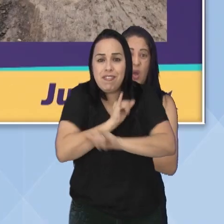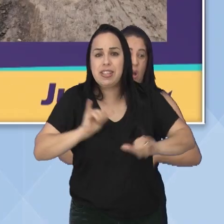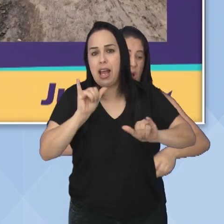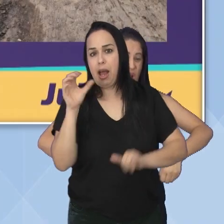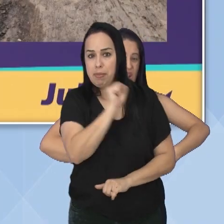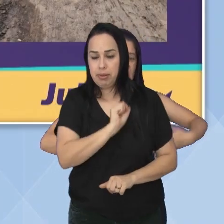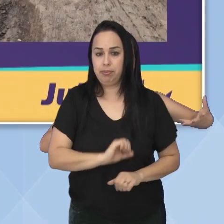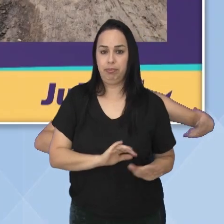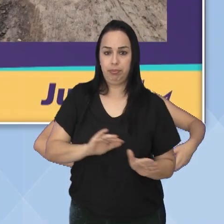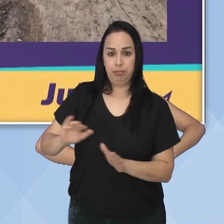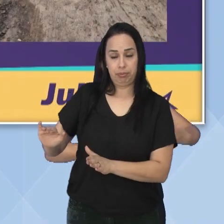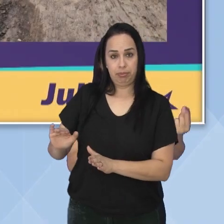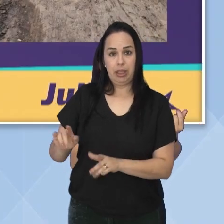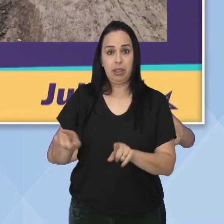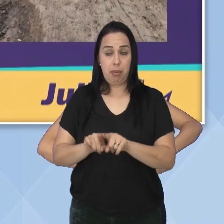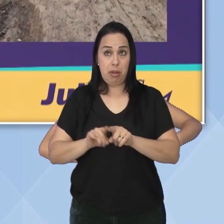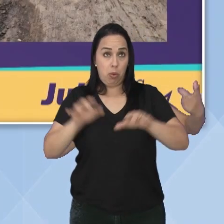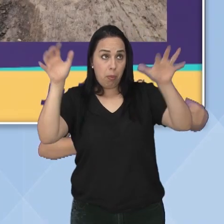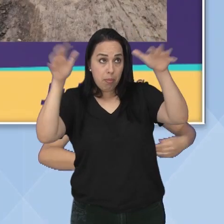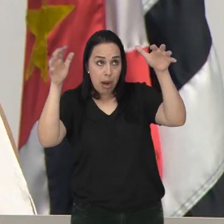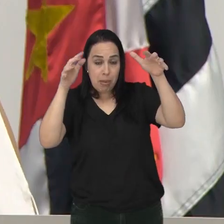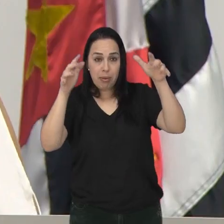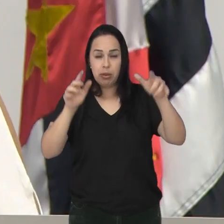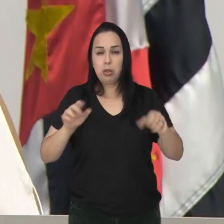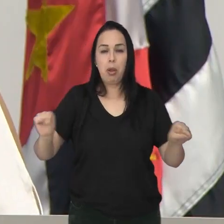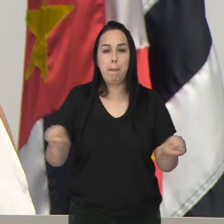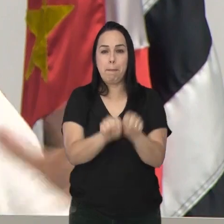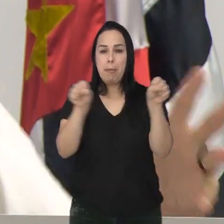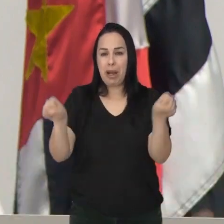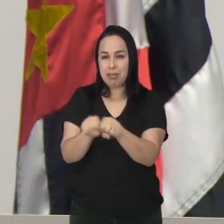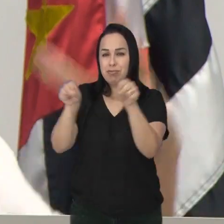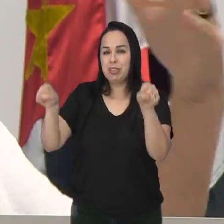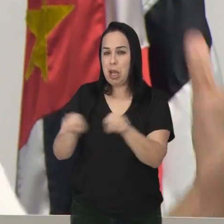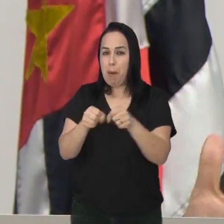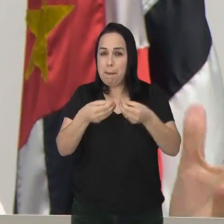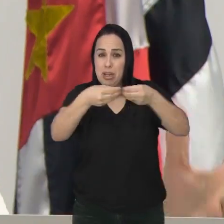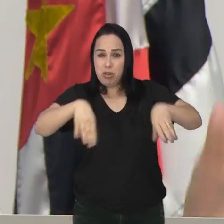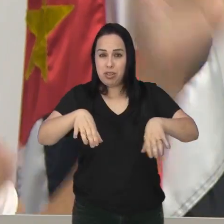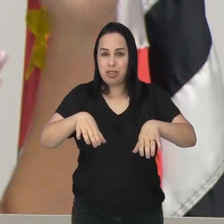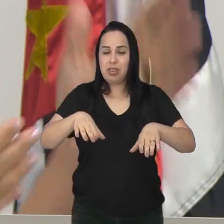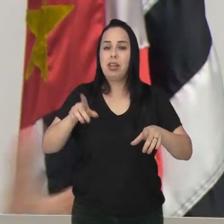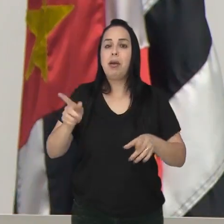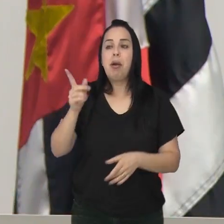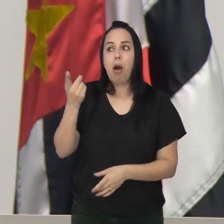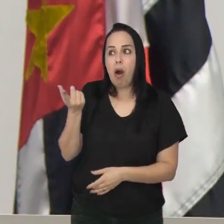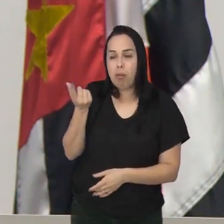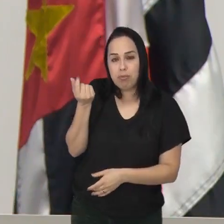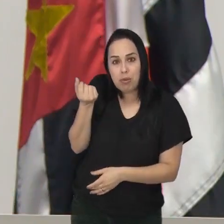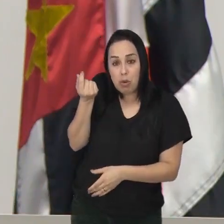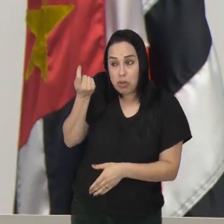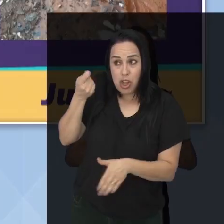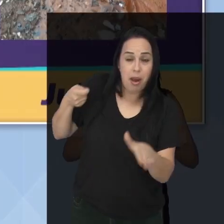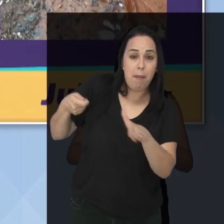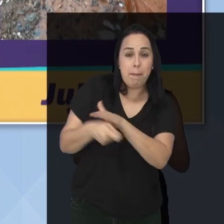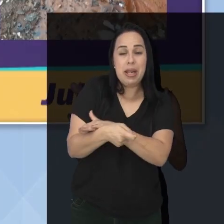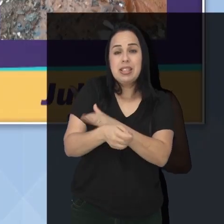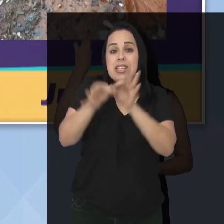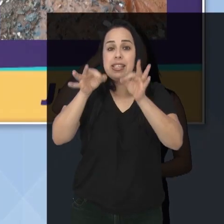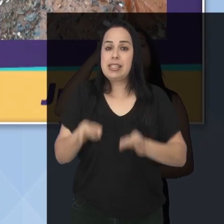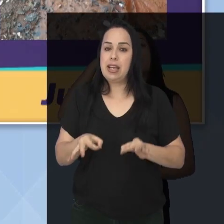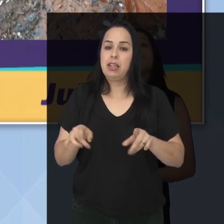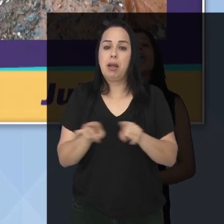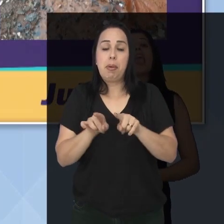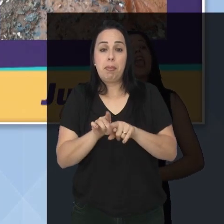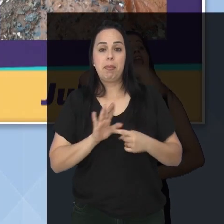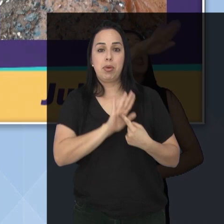Para conter os impactos e prejuízos da chuva, a vereadora Juliana Fraga cobrou mais planejamento do uso do dinheiro público. A parlamentar